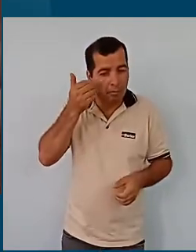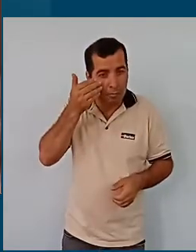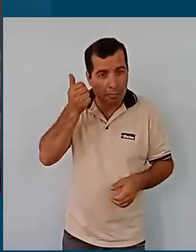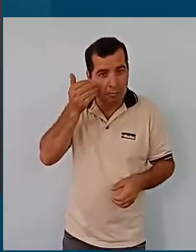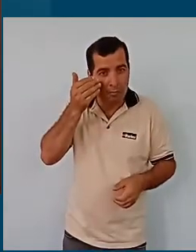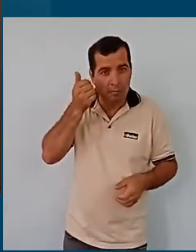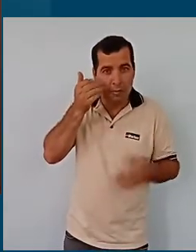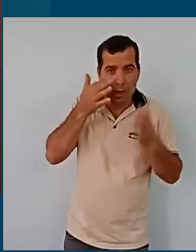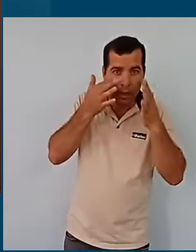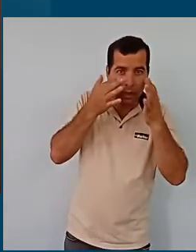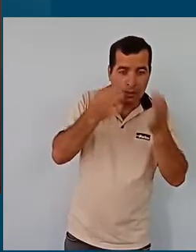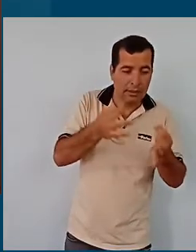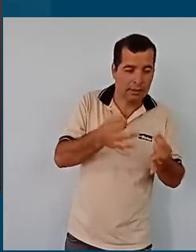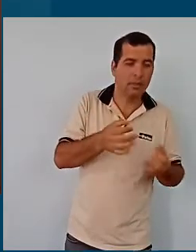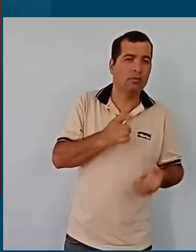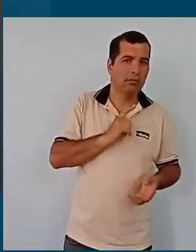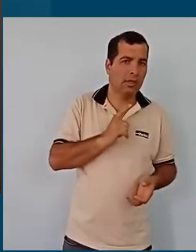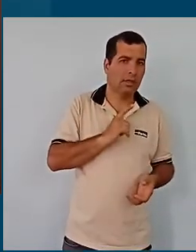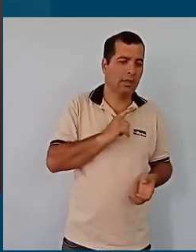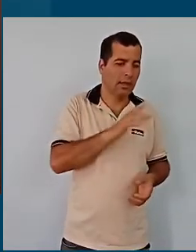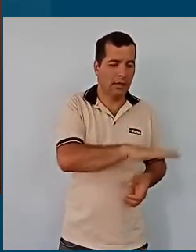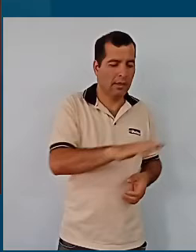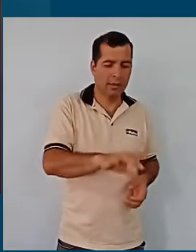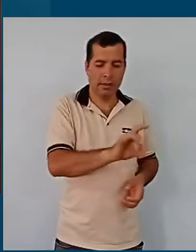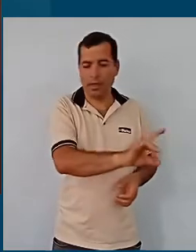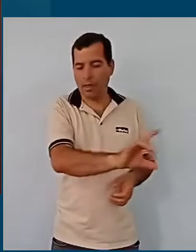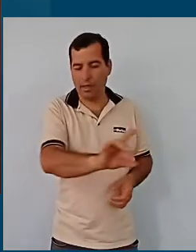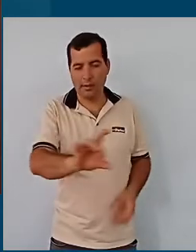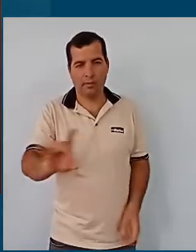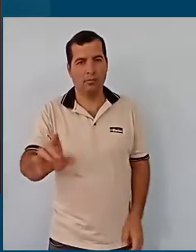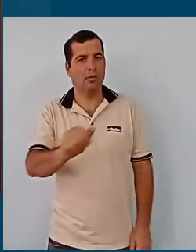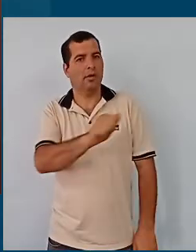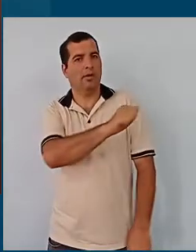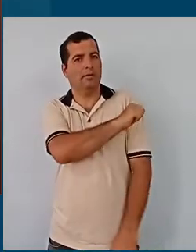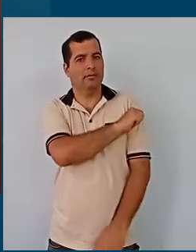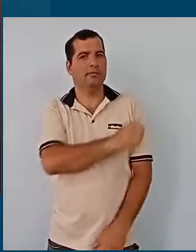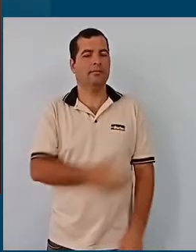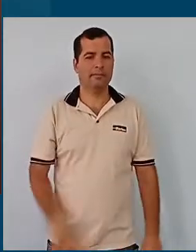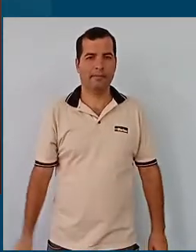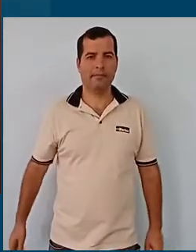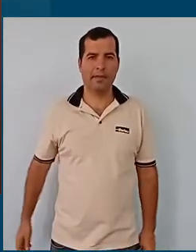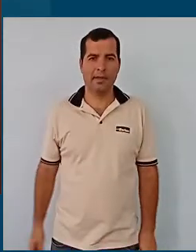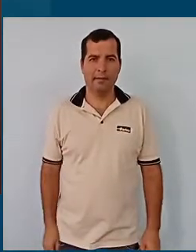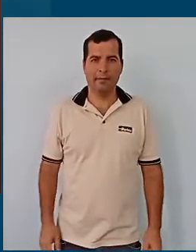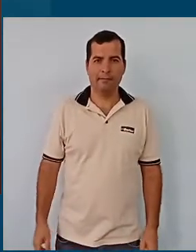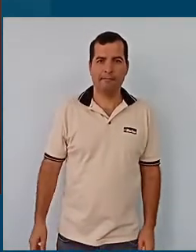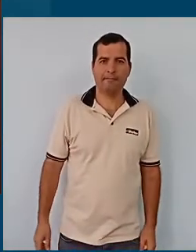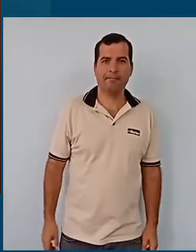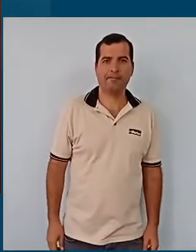atento a cada um das nossas crianças, dos nossos alunos, né?